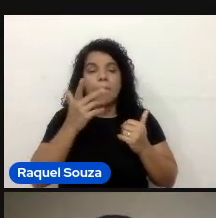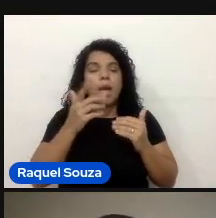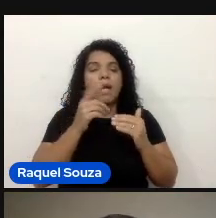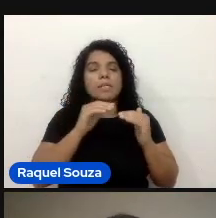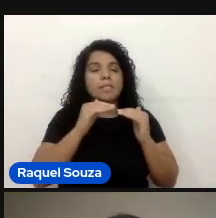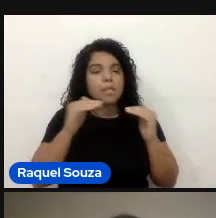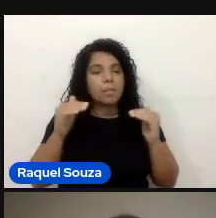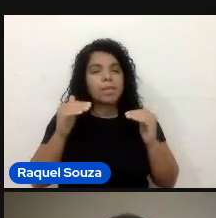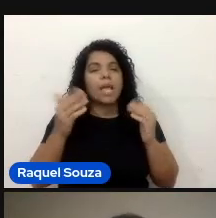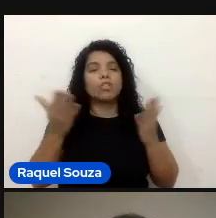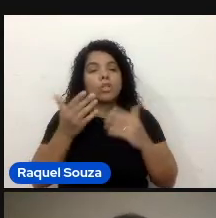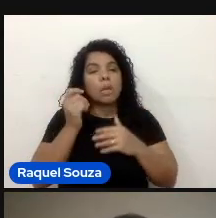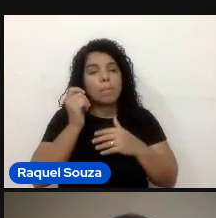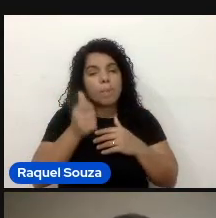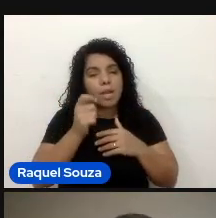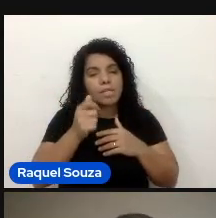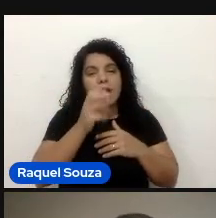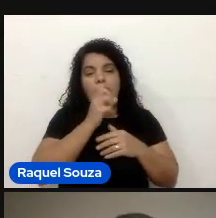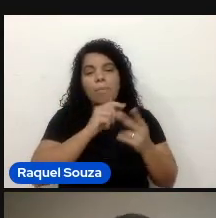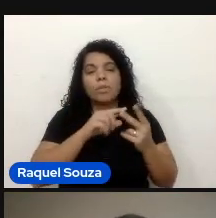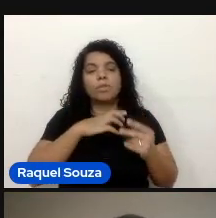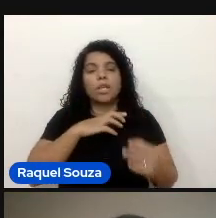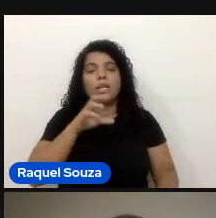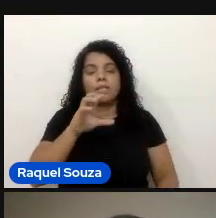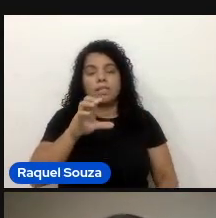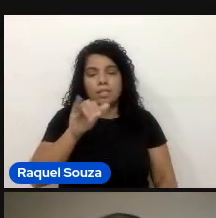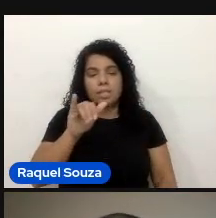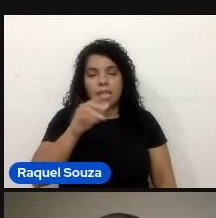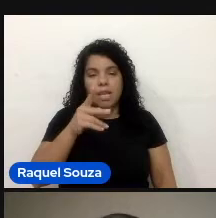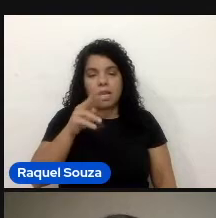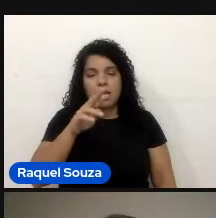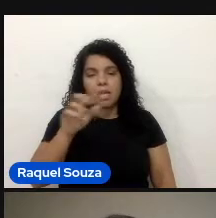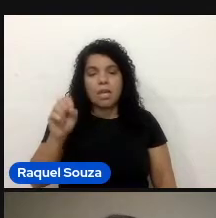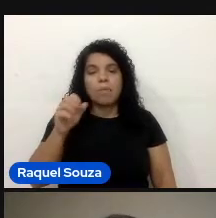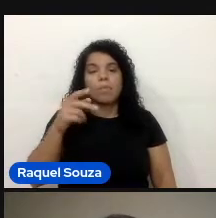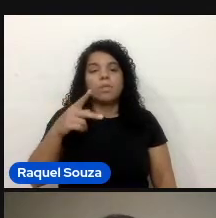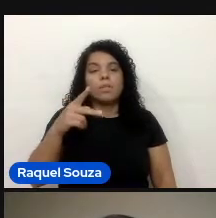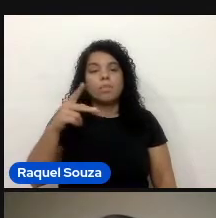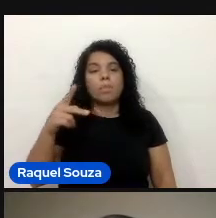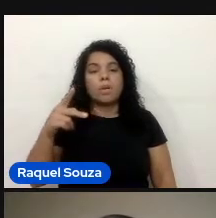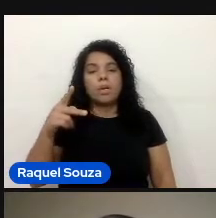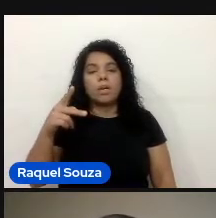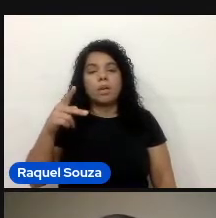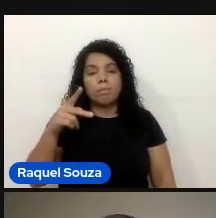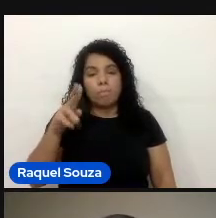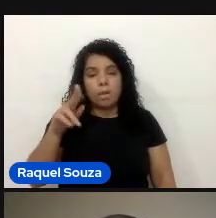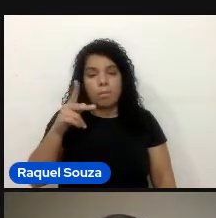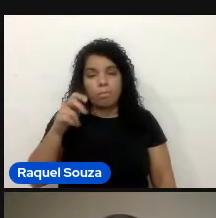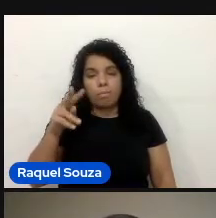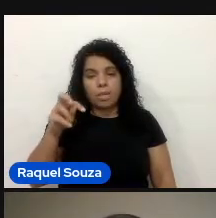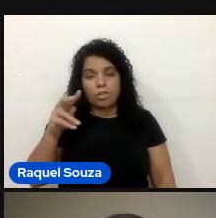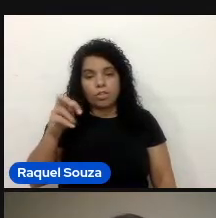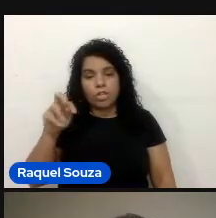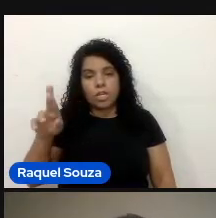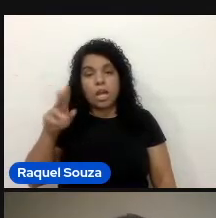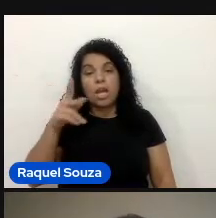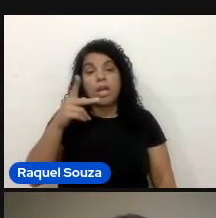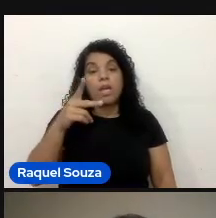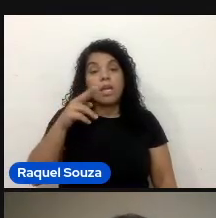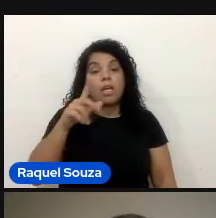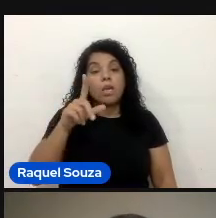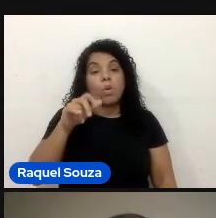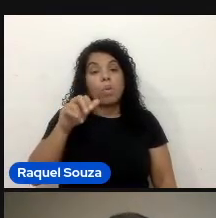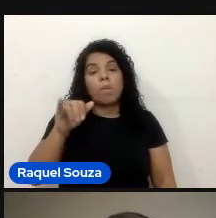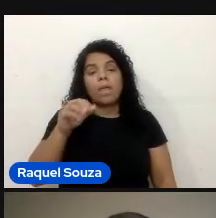as coisas são mais rápidas. Hoje a gente tem o Cypress, tem o próprio Puppeteer, que o Playwright é um fork dele, e